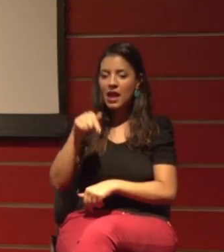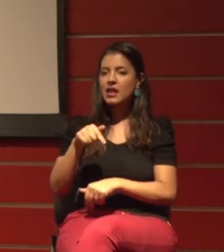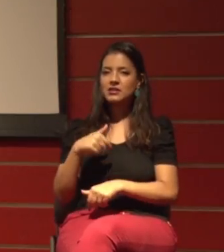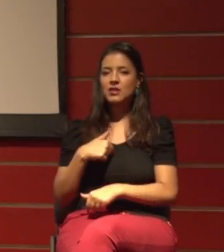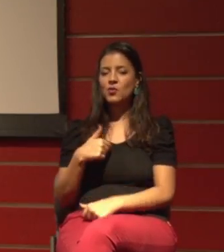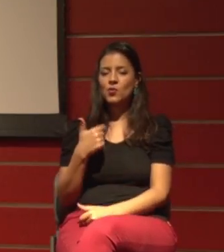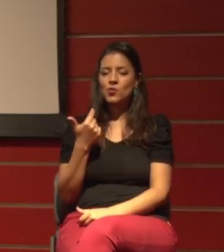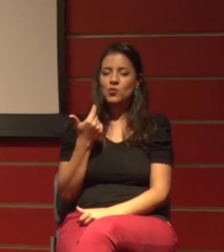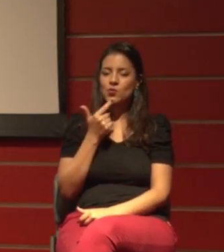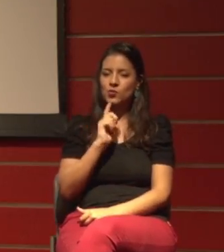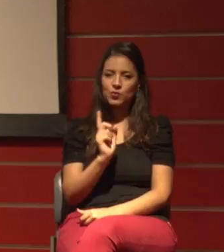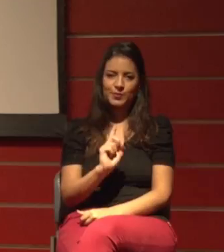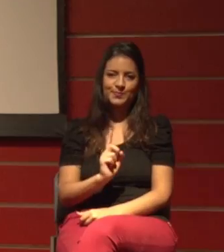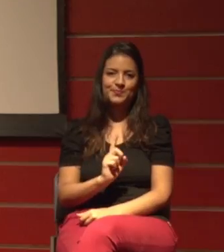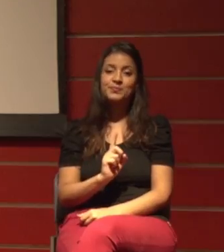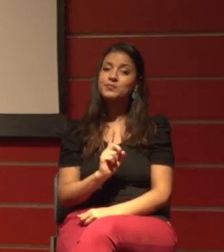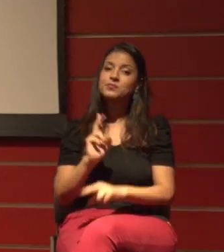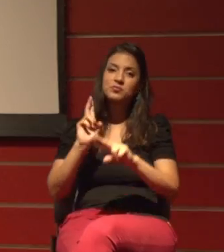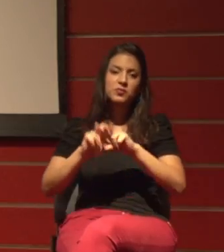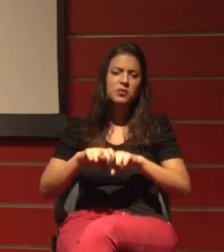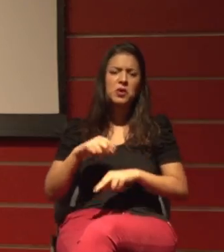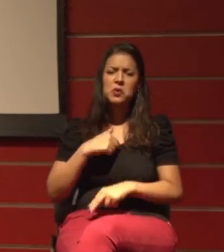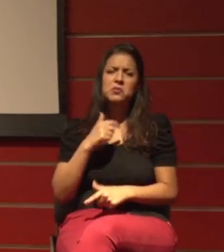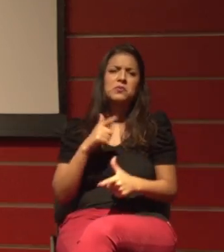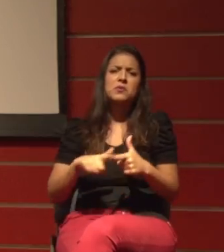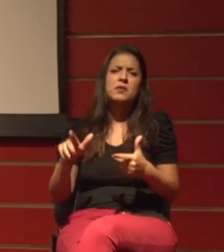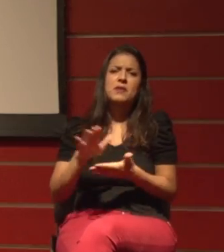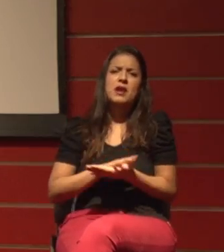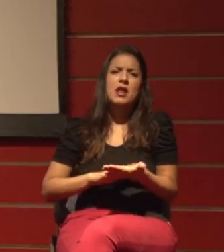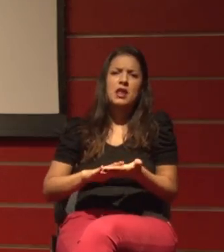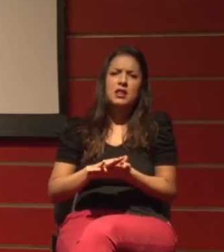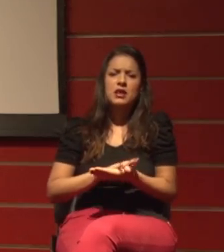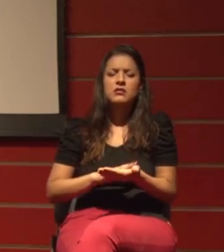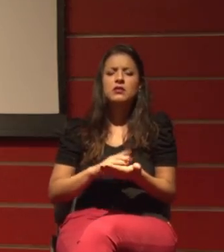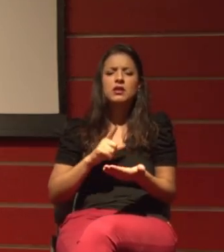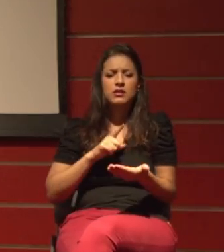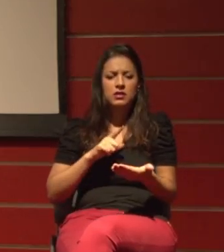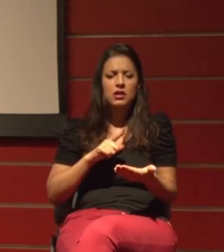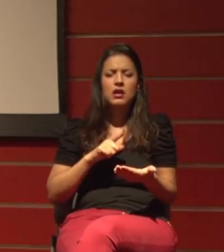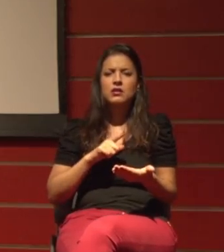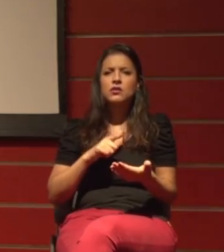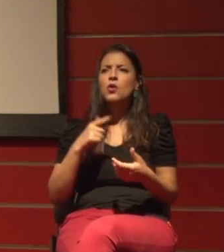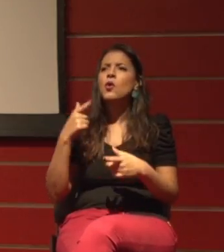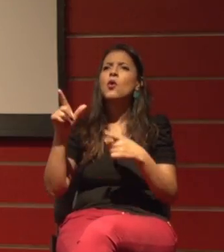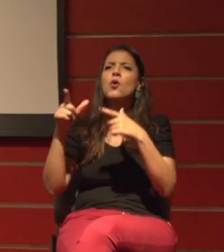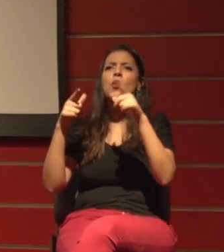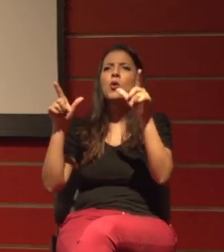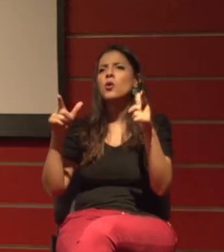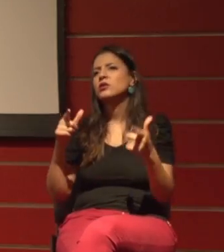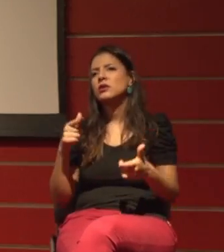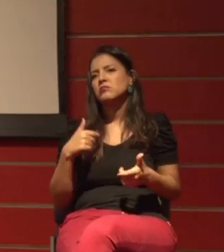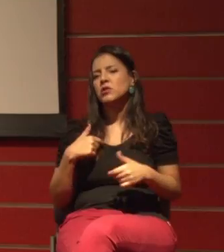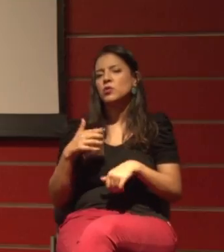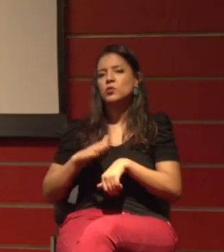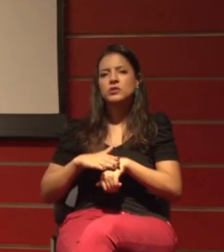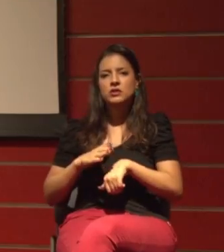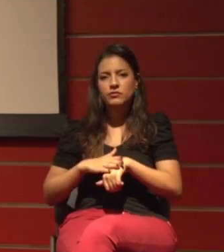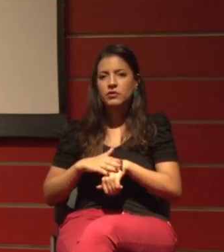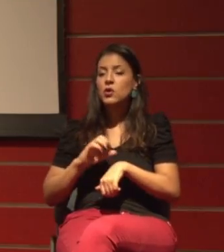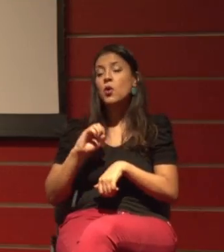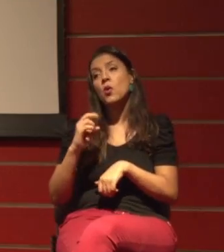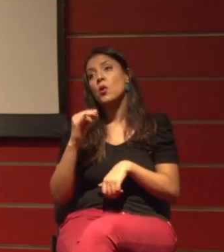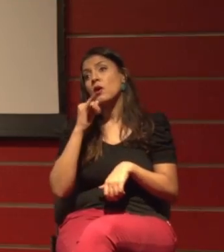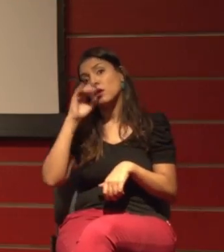então eh eu acho que eu não vejo problemas nenhum em fazer adaptação de uma outra obra que eu não escrevi ou escrever diretamente